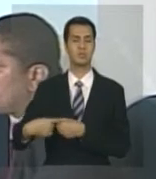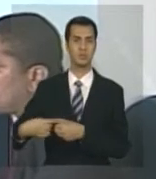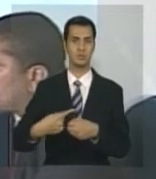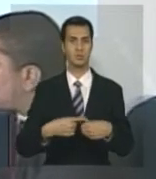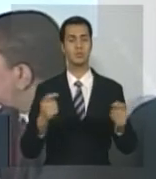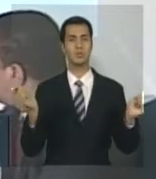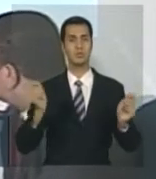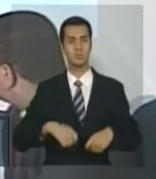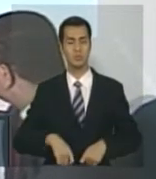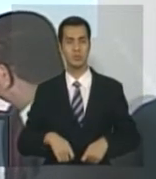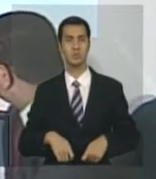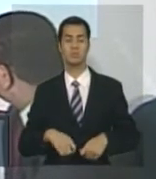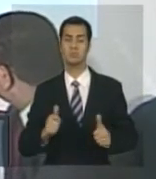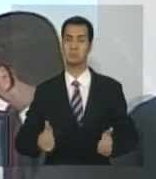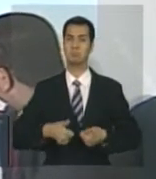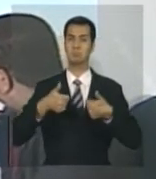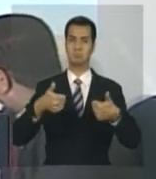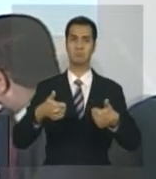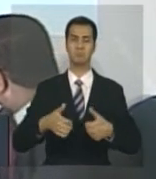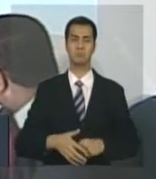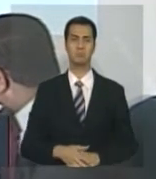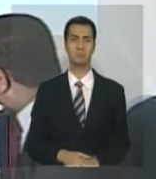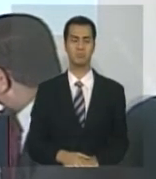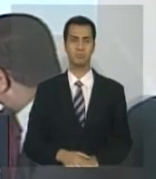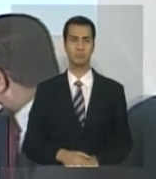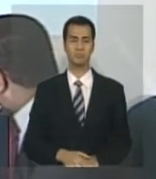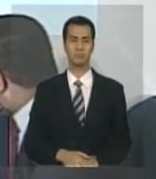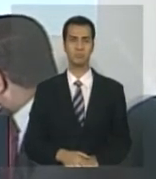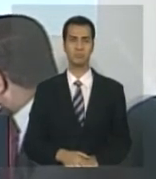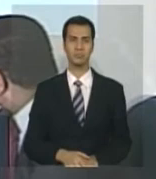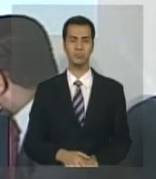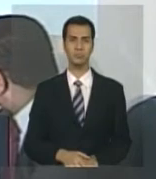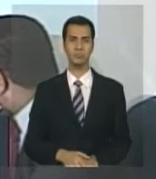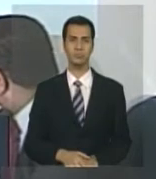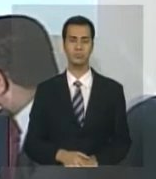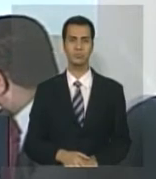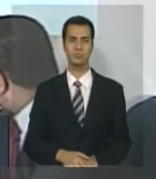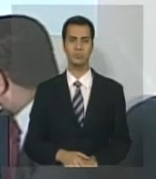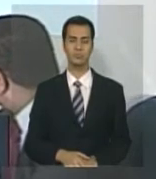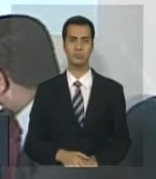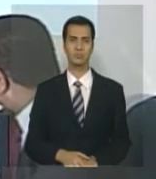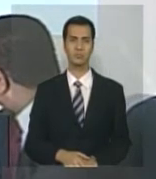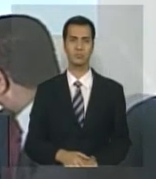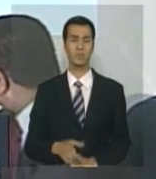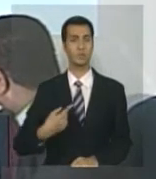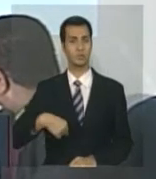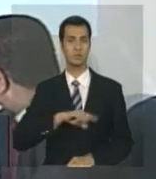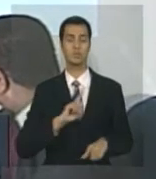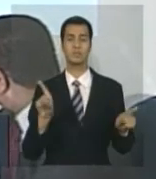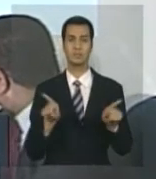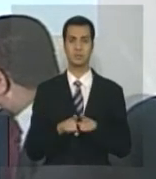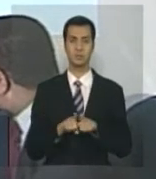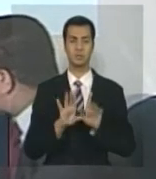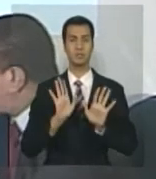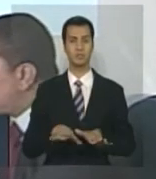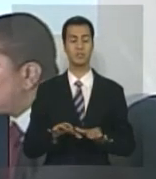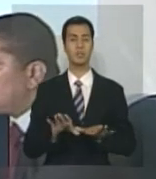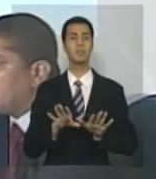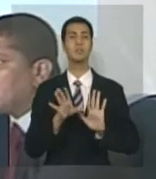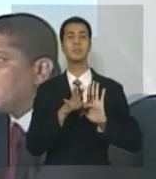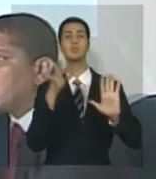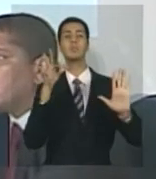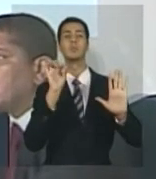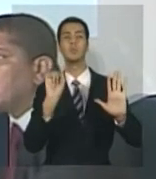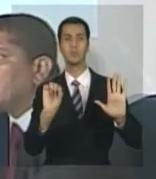mais eficaz e mais eficiente. Nós também destacamos 23 milhões que foi